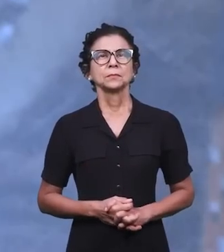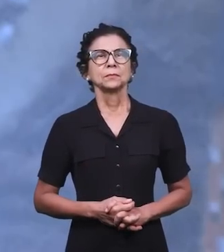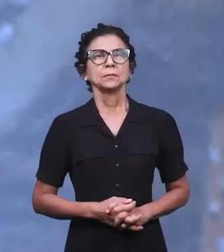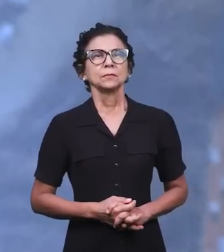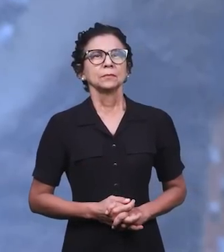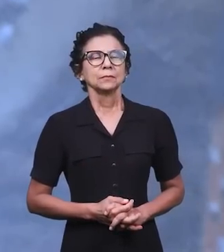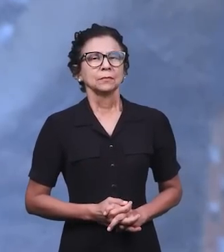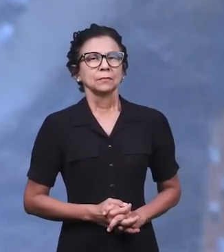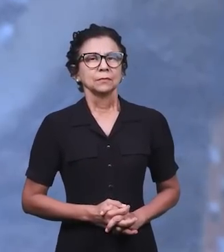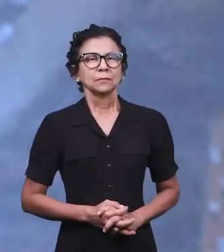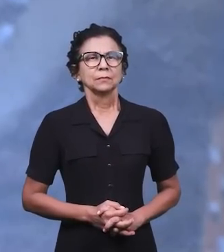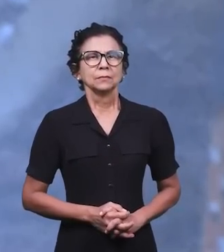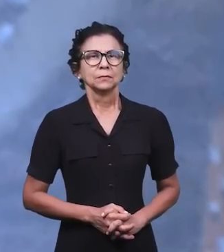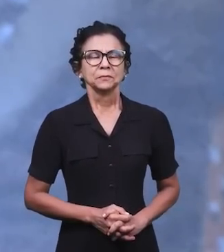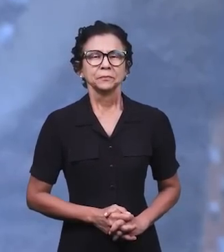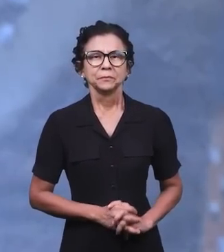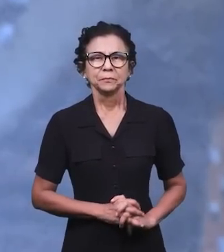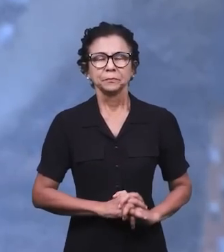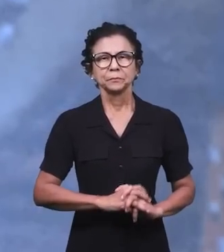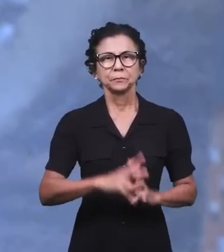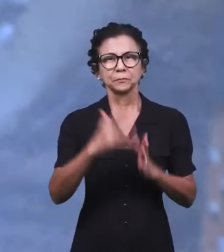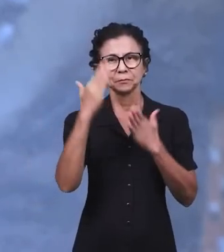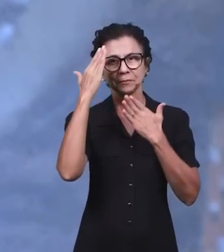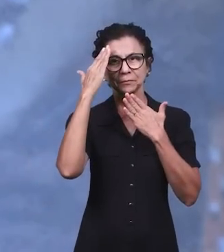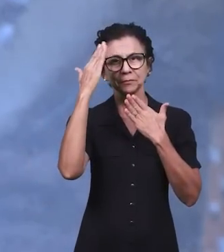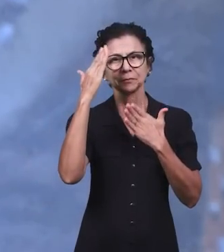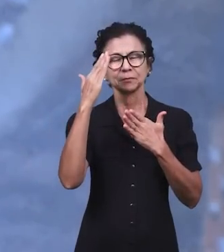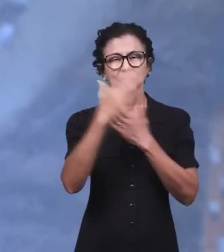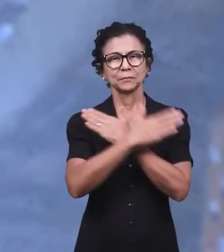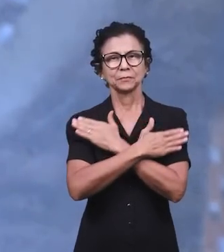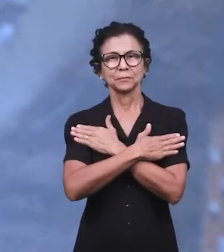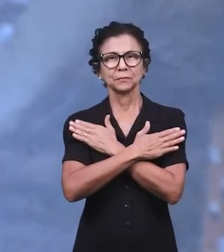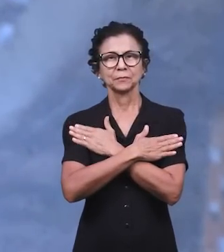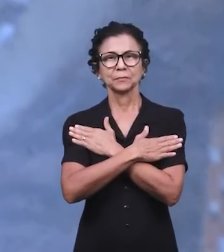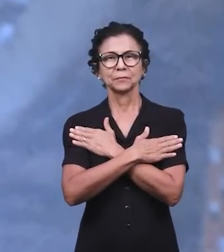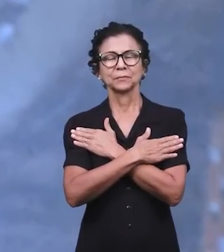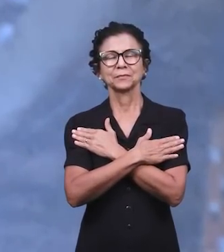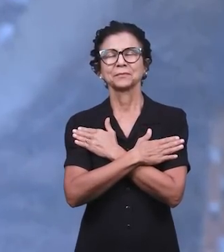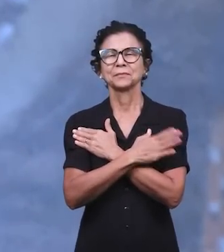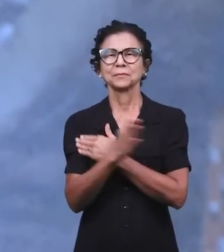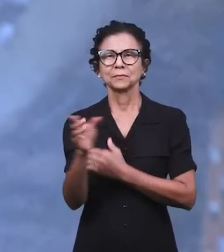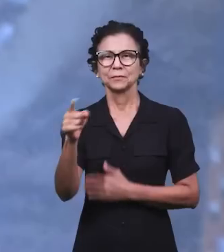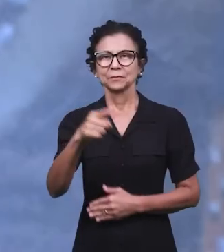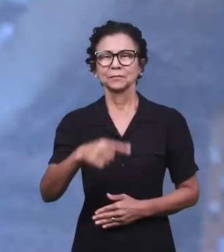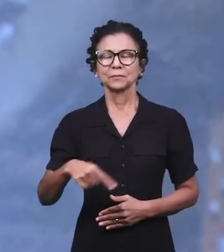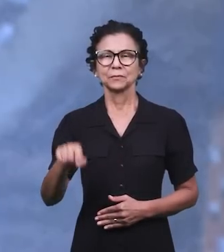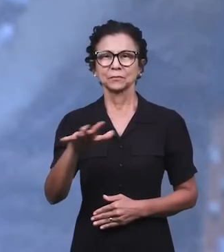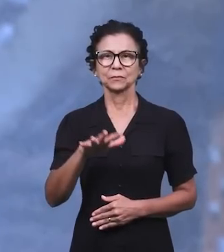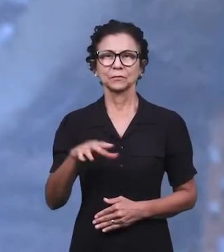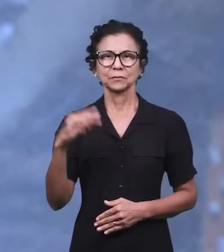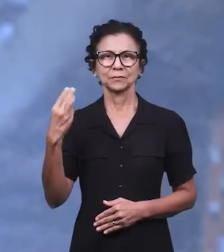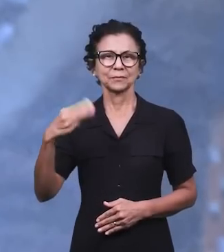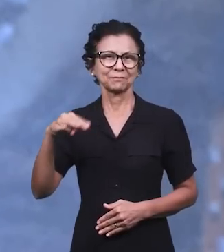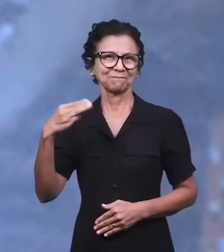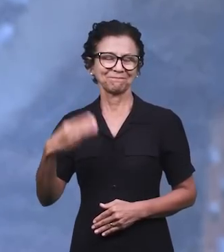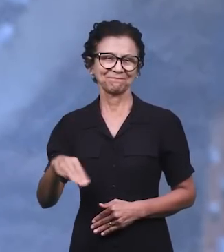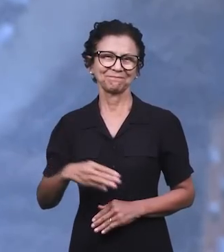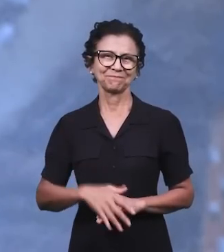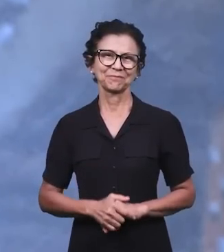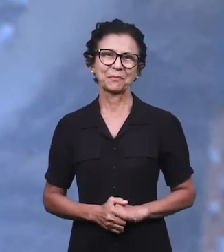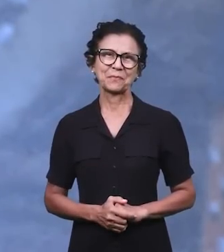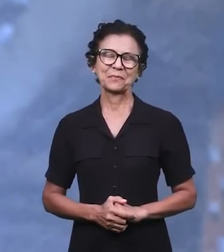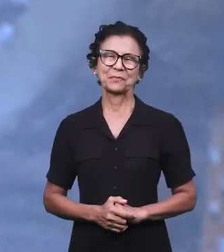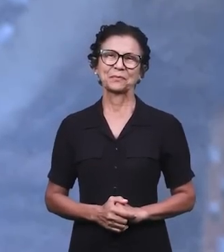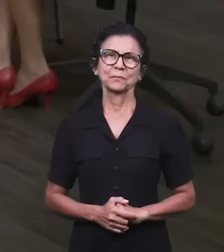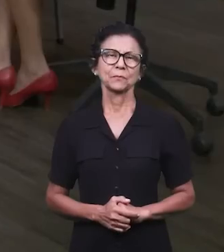Isaac. Obrigado por sua participação e um grande abraço aos nossos irmãos maranhenses. Que Deus abençoe os nossos irmãos aí do